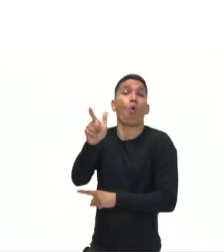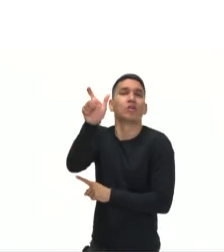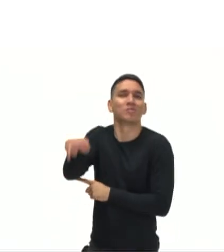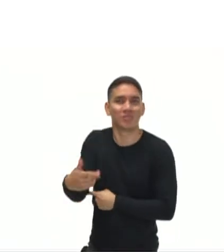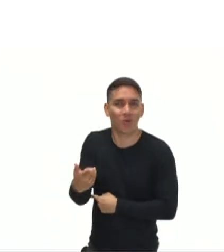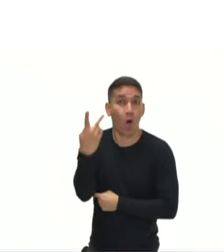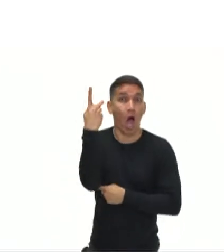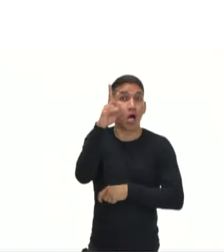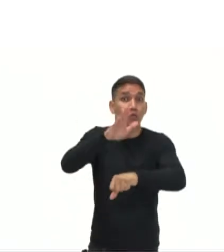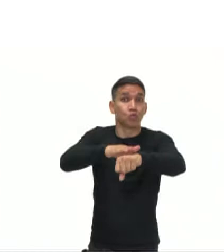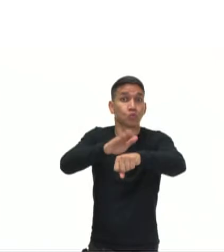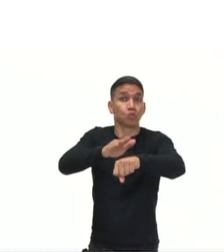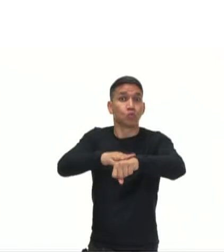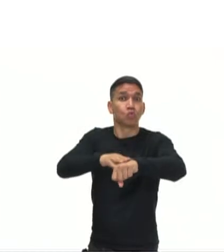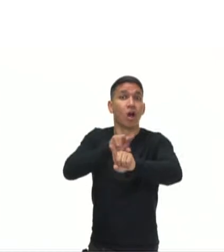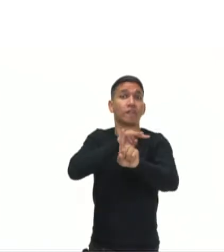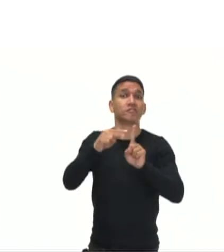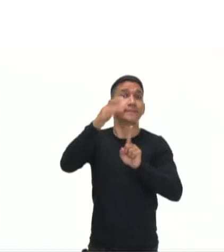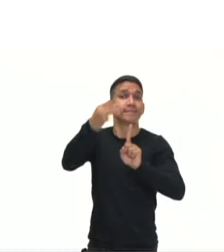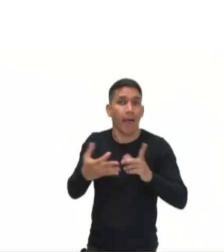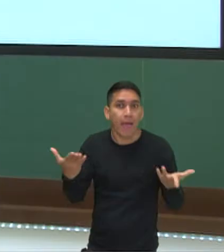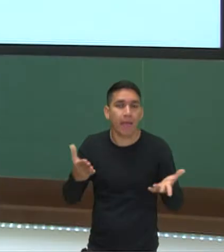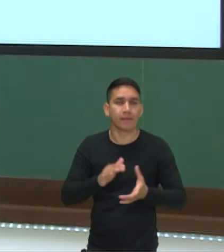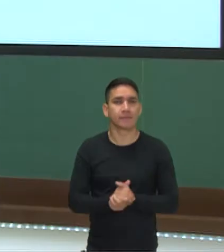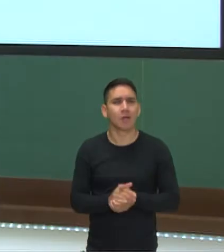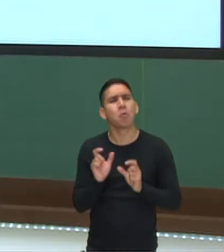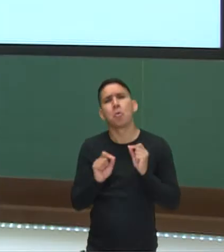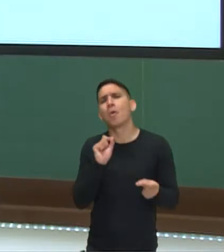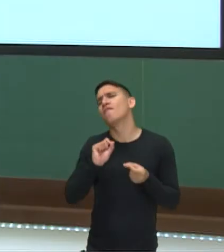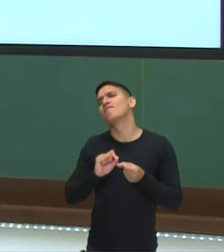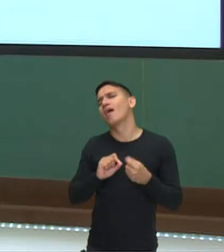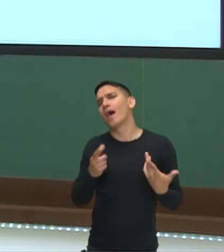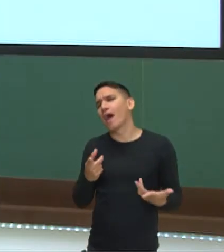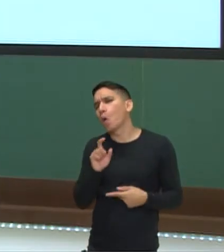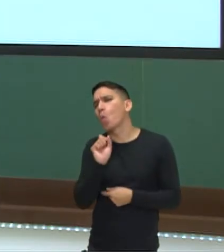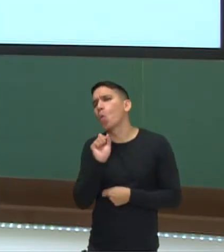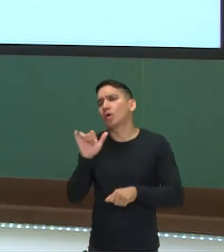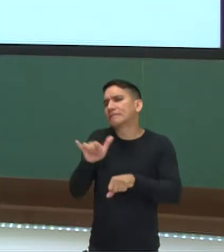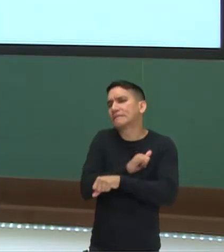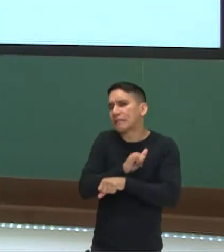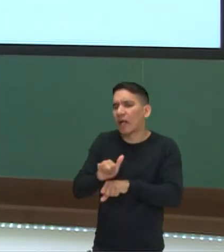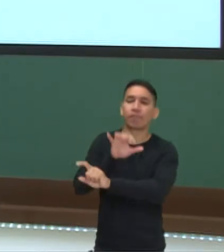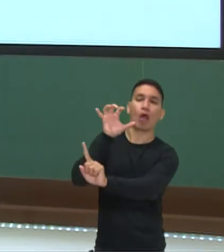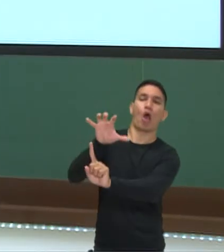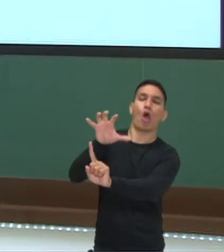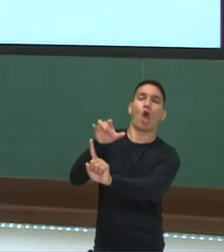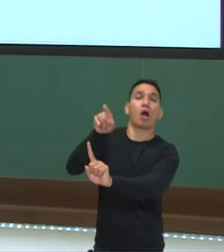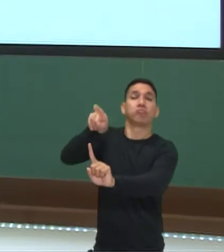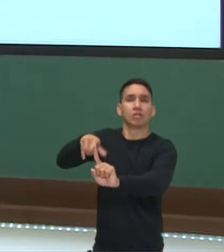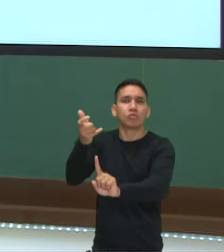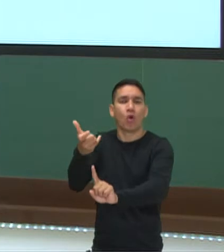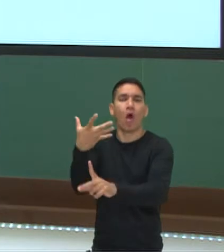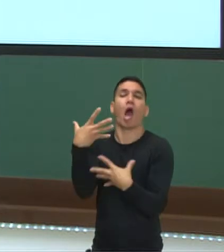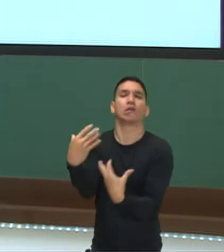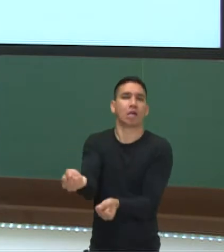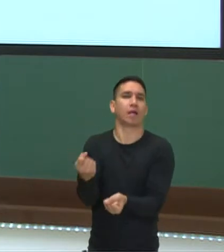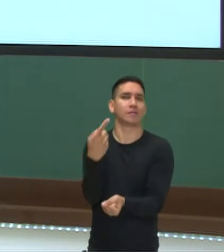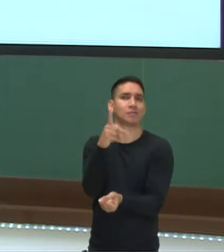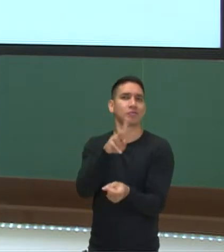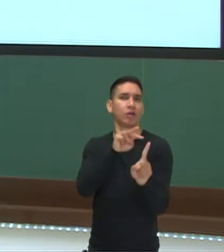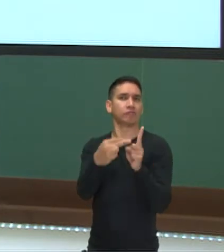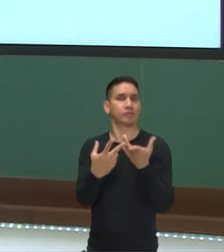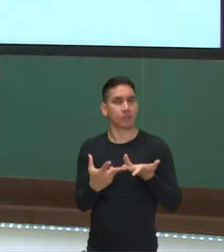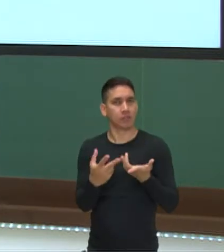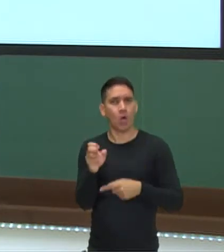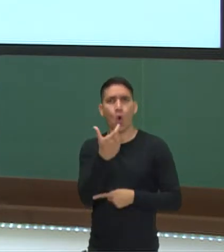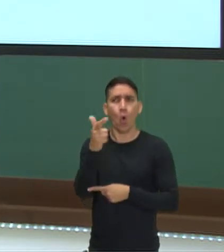sua opinião está correta? O que você faz? O que você utiliza para convencer uma outra pessoa? Alguém